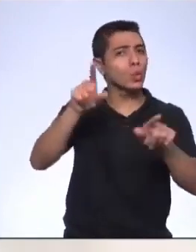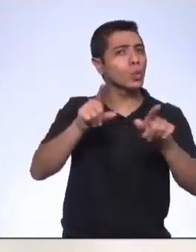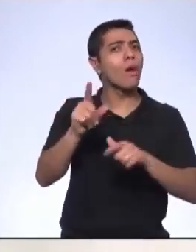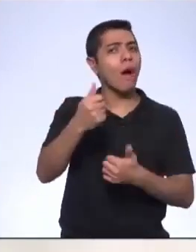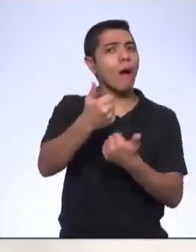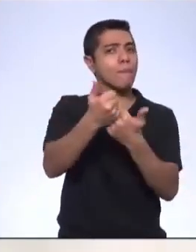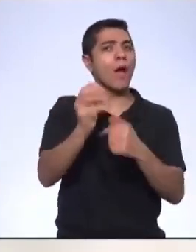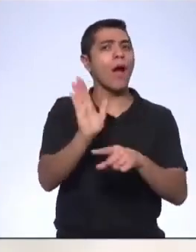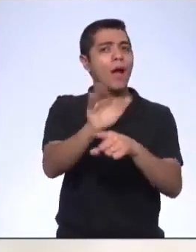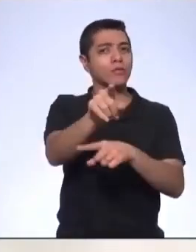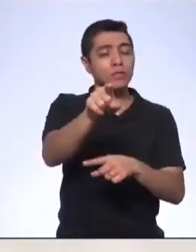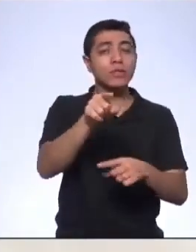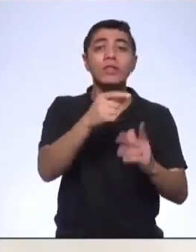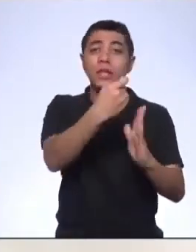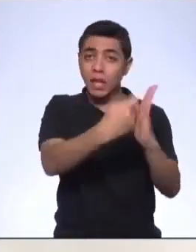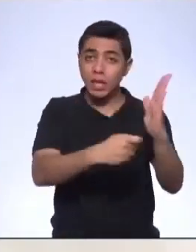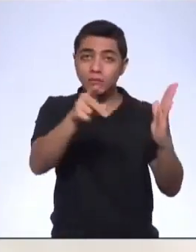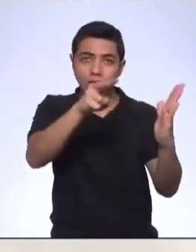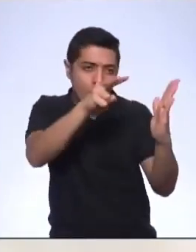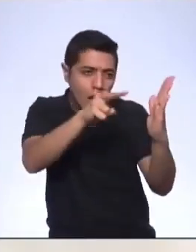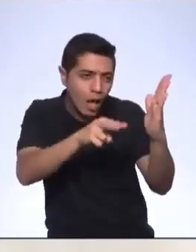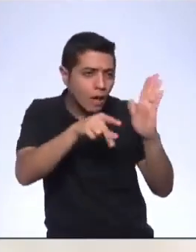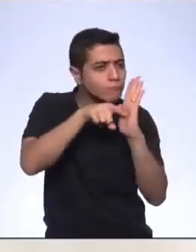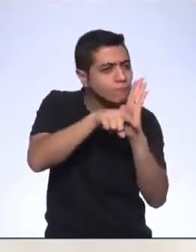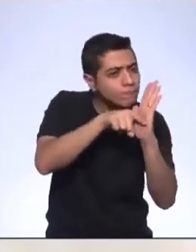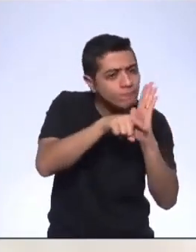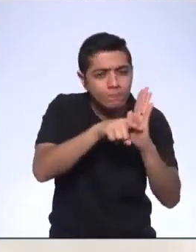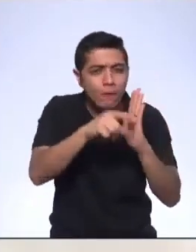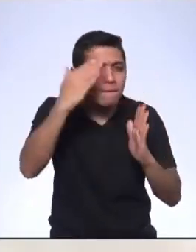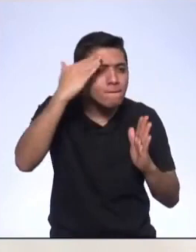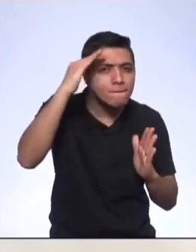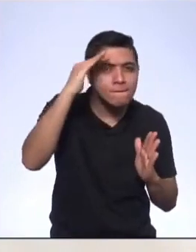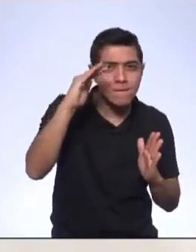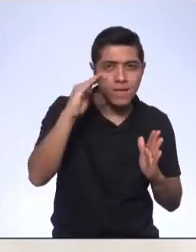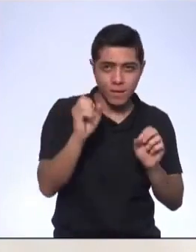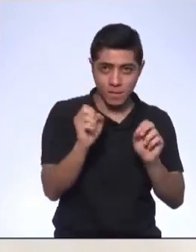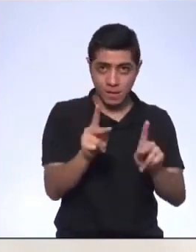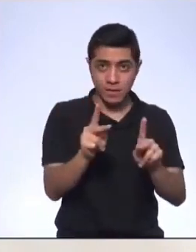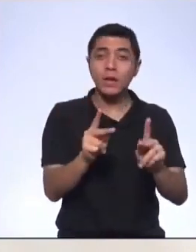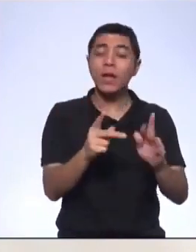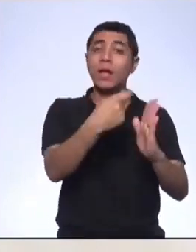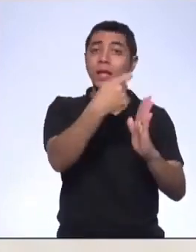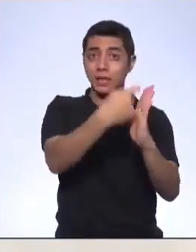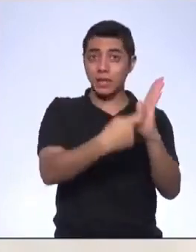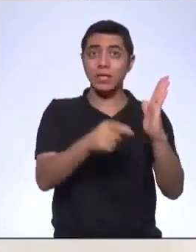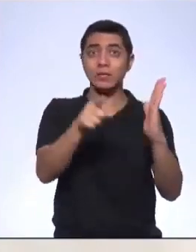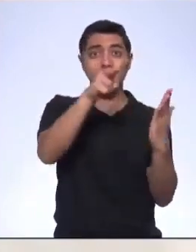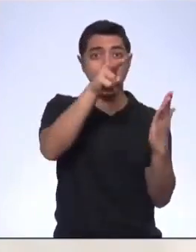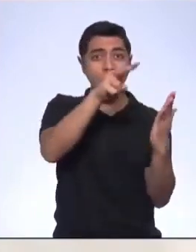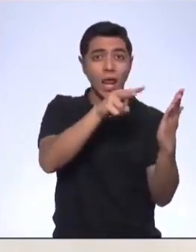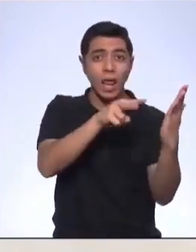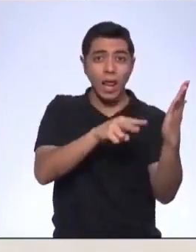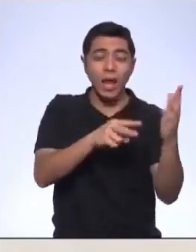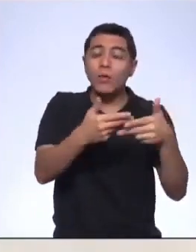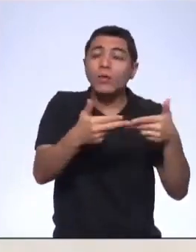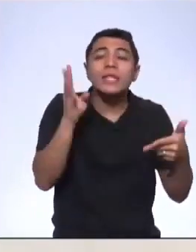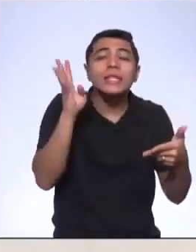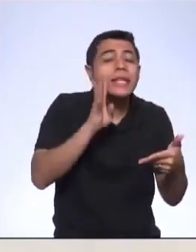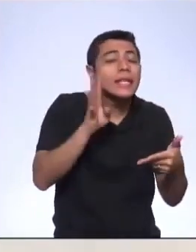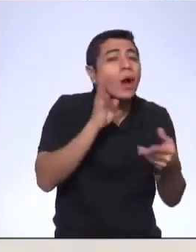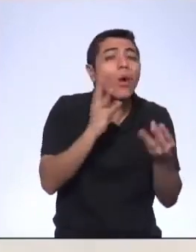e ir analisando, pegando umas partes. Uma das coisas que são legais de ler um texto, quem vai dar a dica é o Ed Joel, que